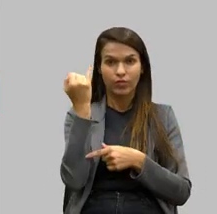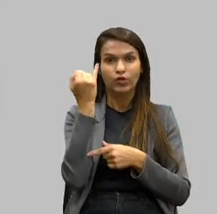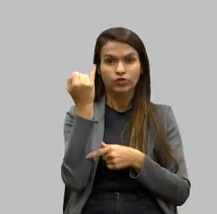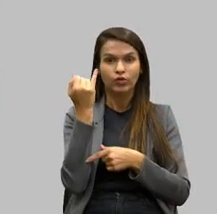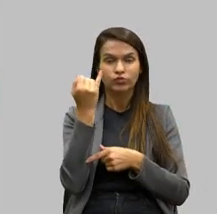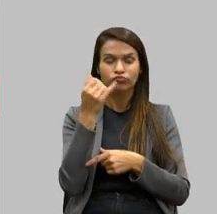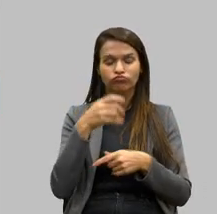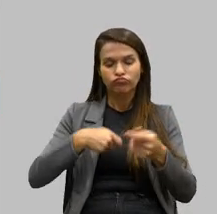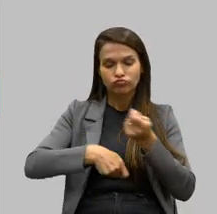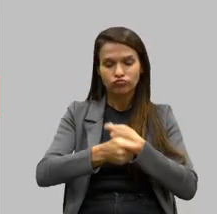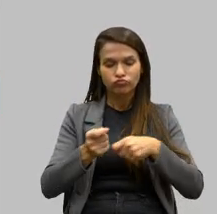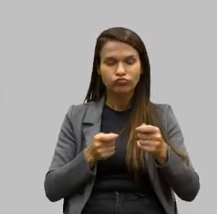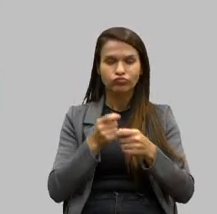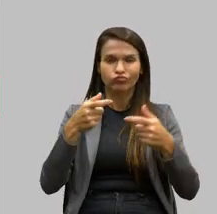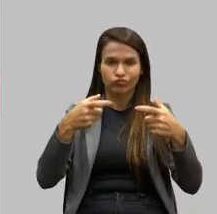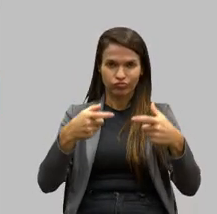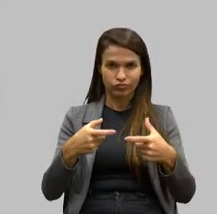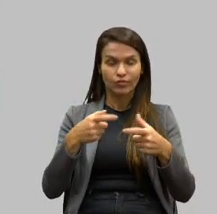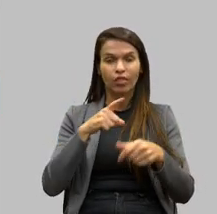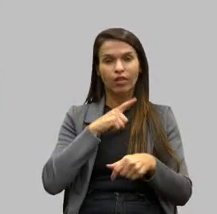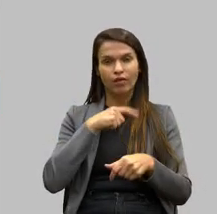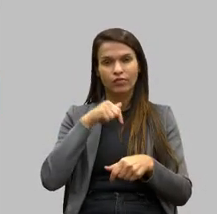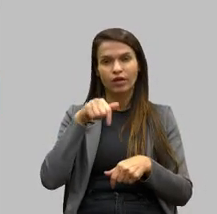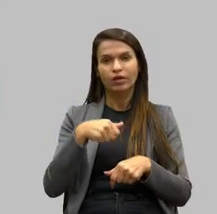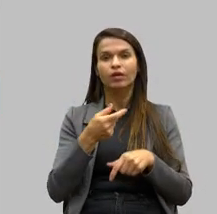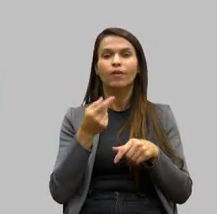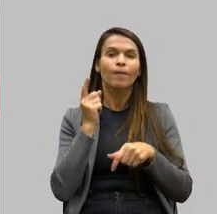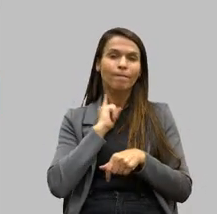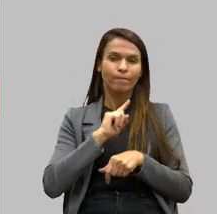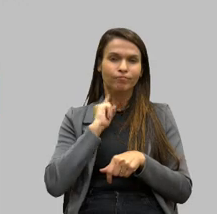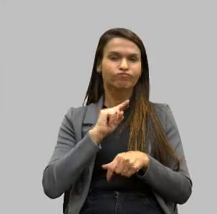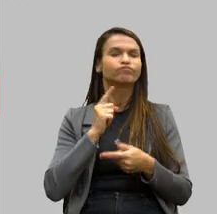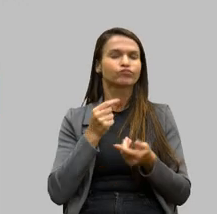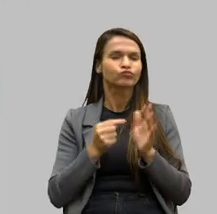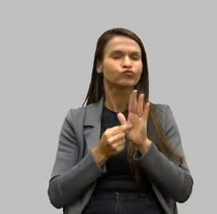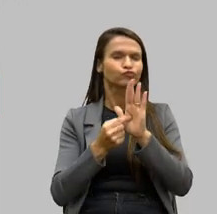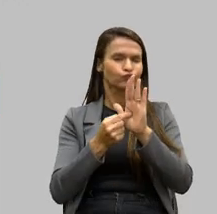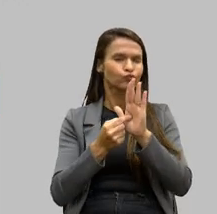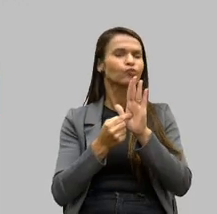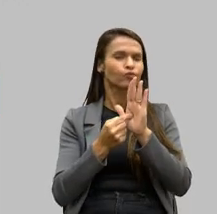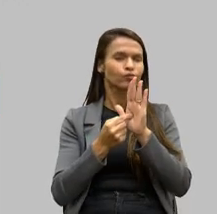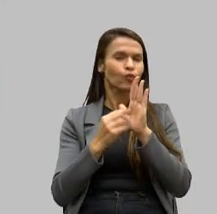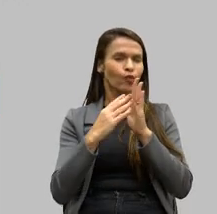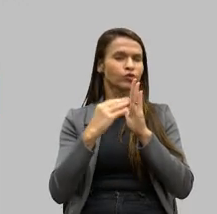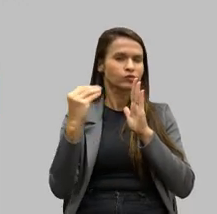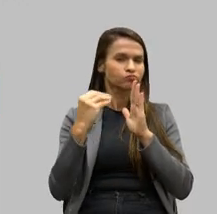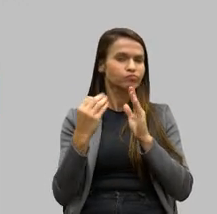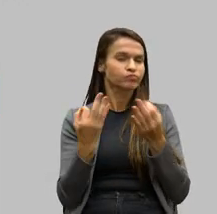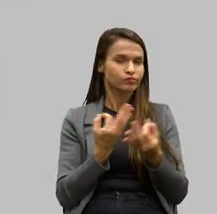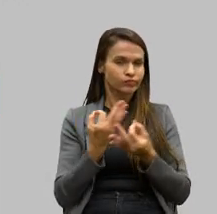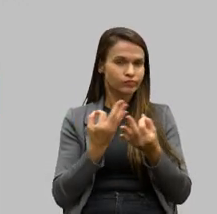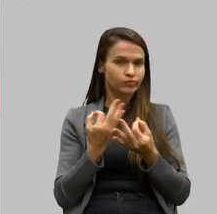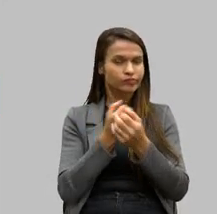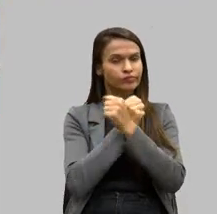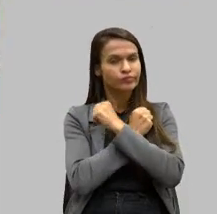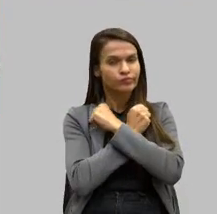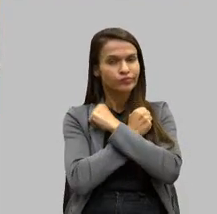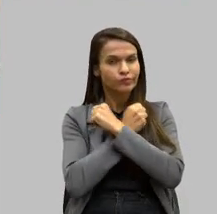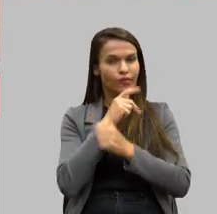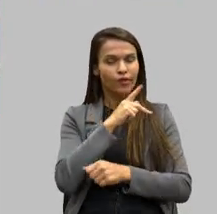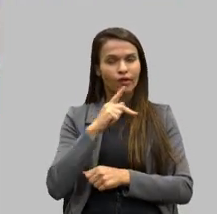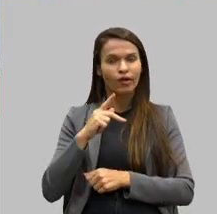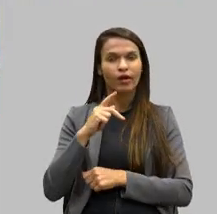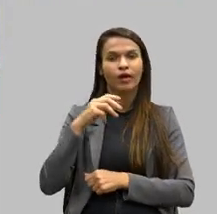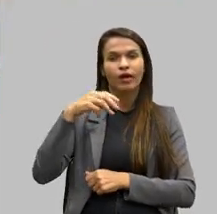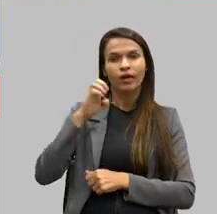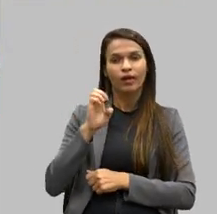local. E nós temos, aqui em Minas, dado um show. quero agradecer aqui, mandar um abraço ao presidente da EMATÉ, devido